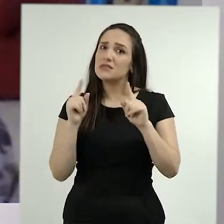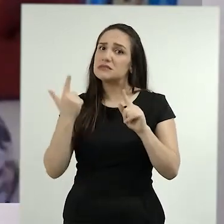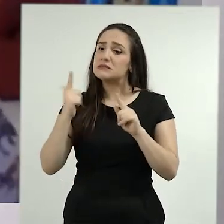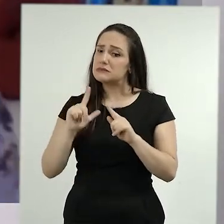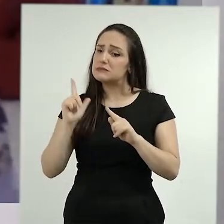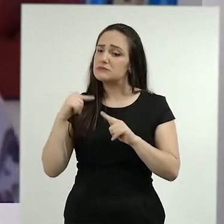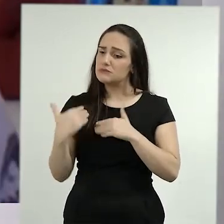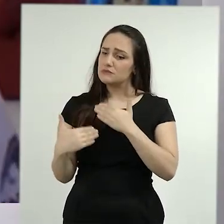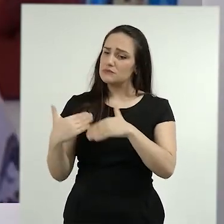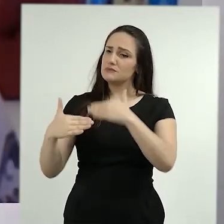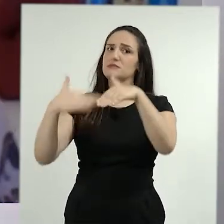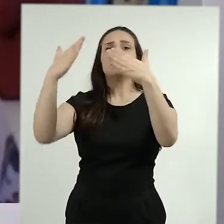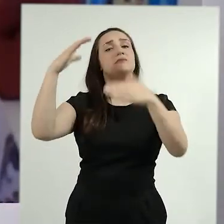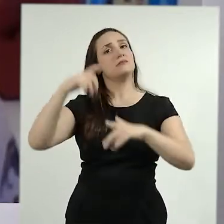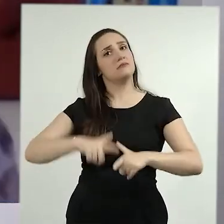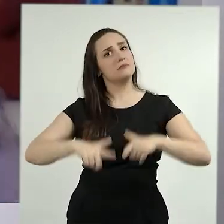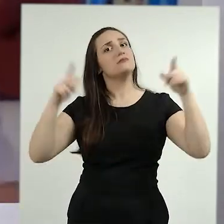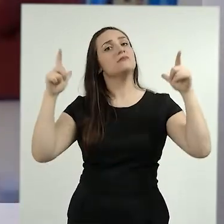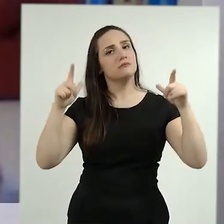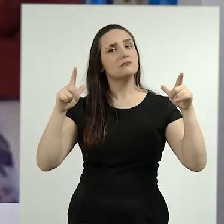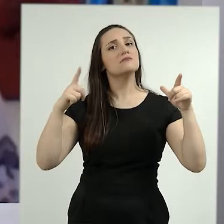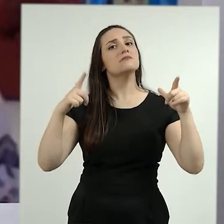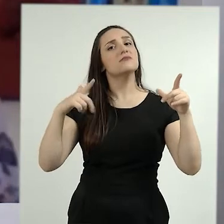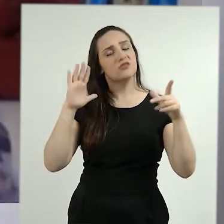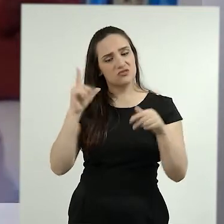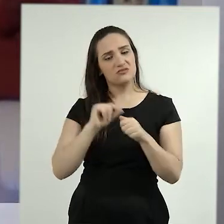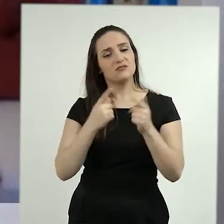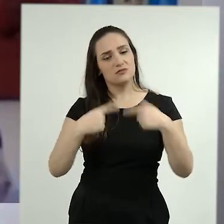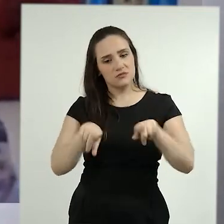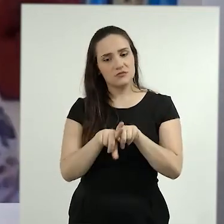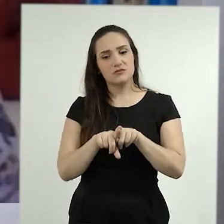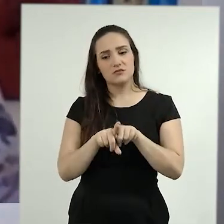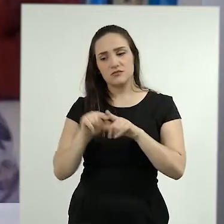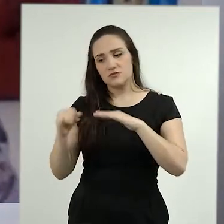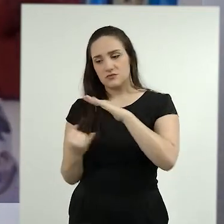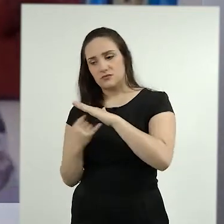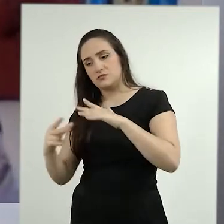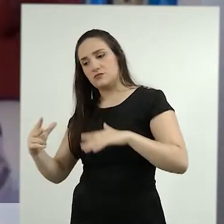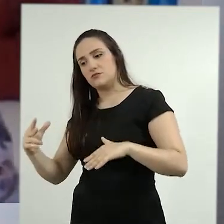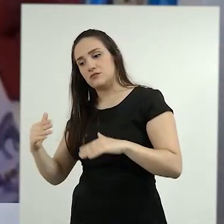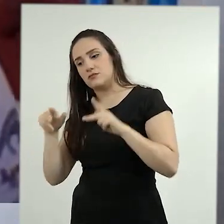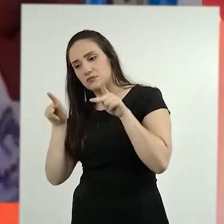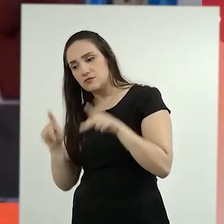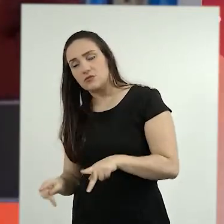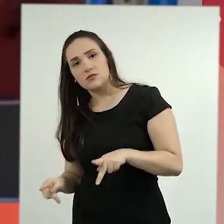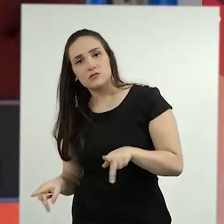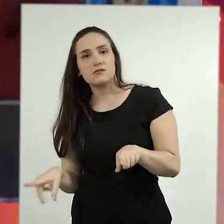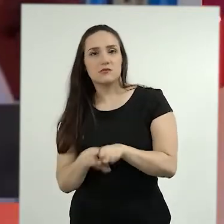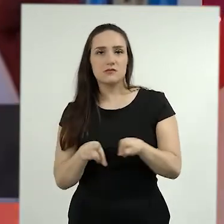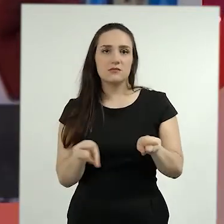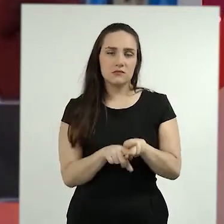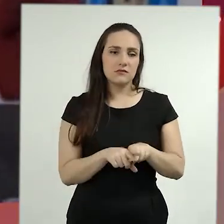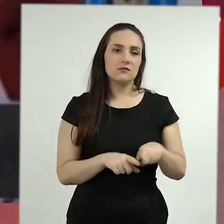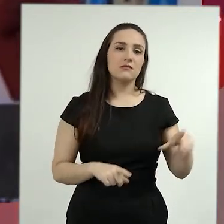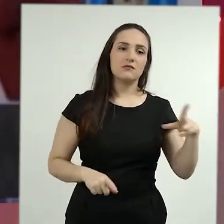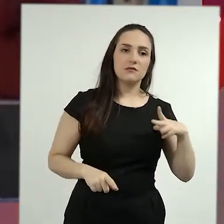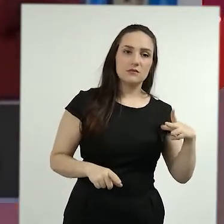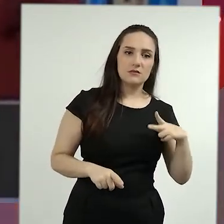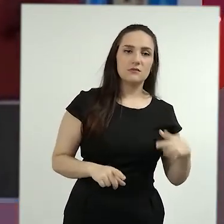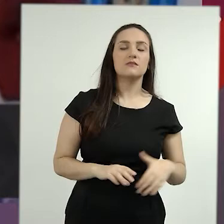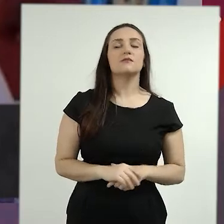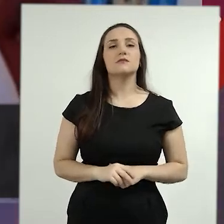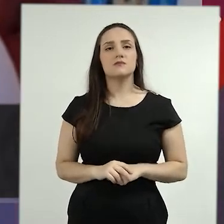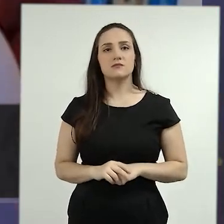grande, dado um resultado de um trabalho de parcerias entre instituições públicas